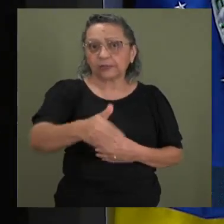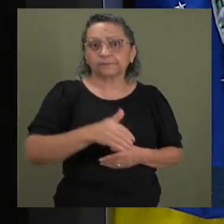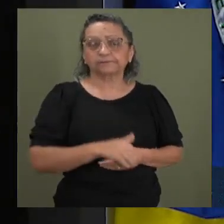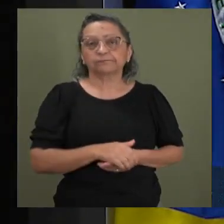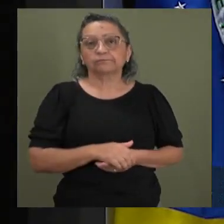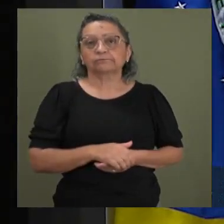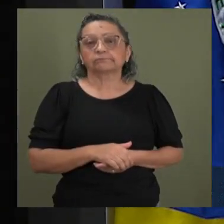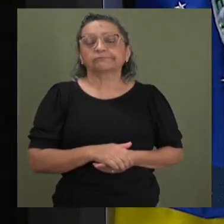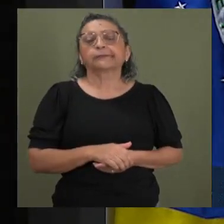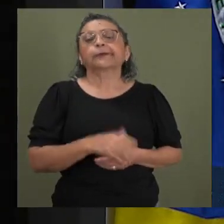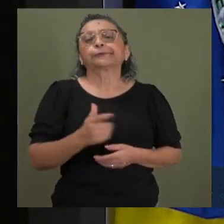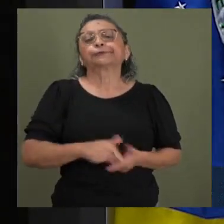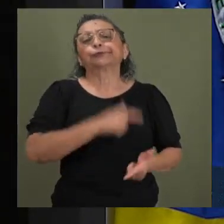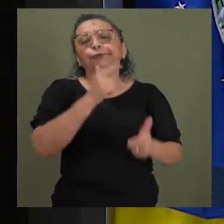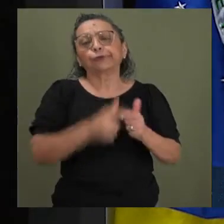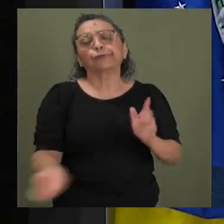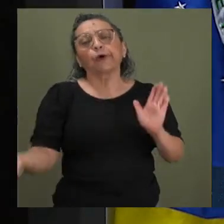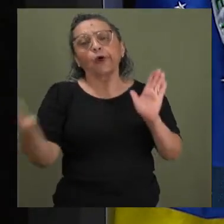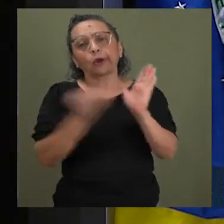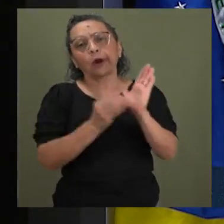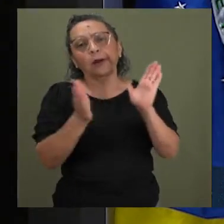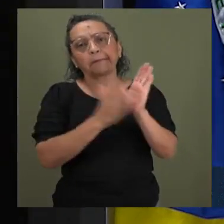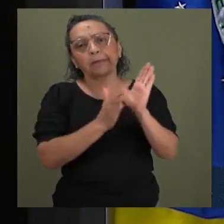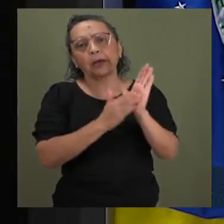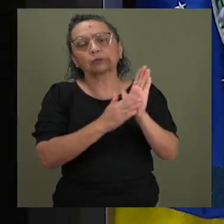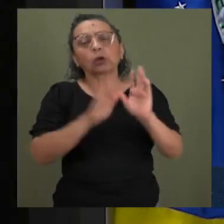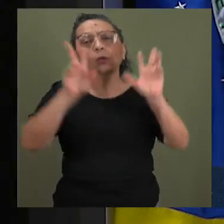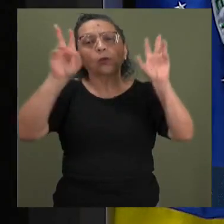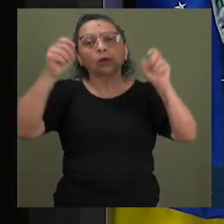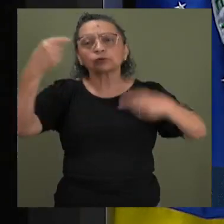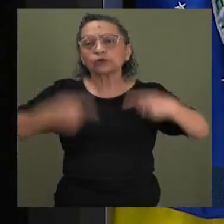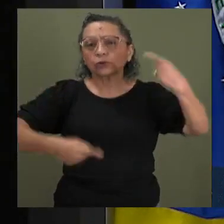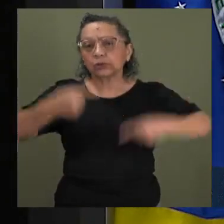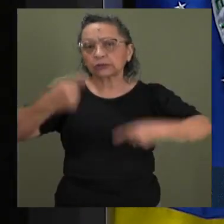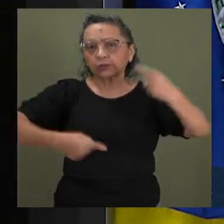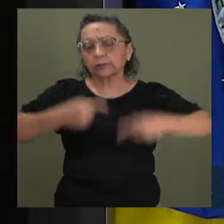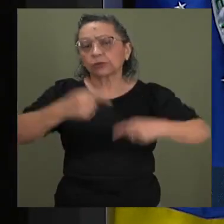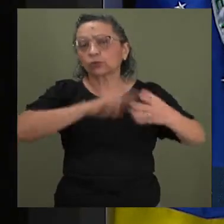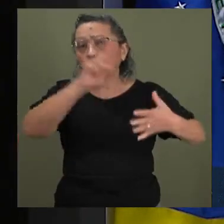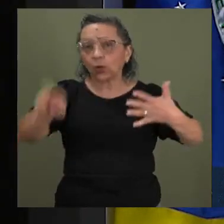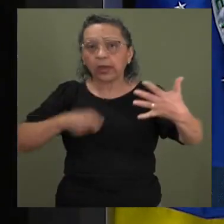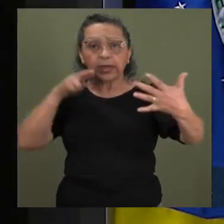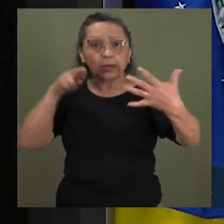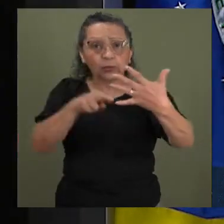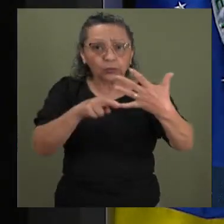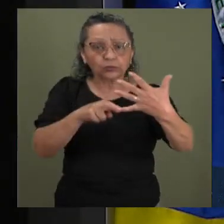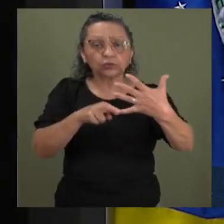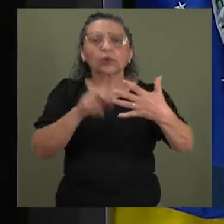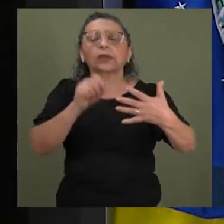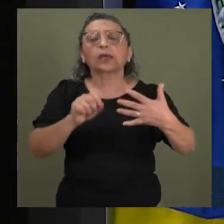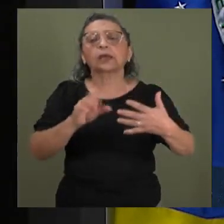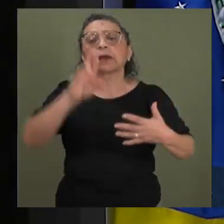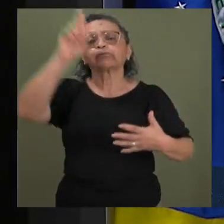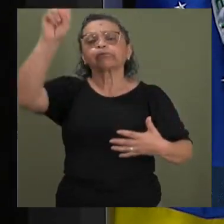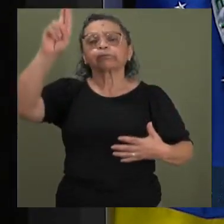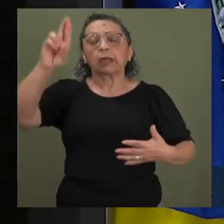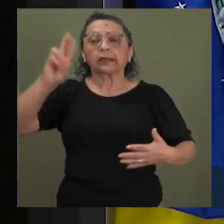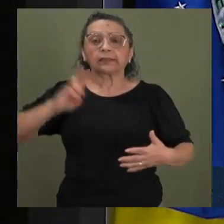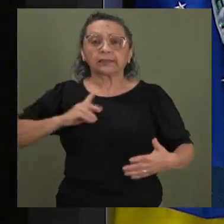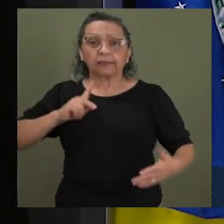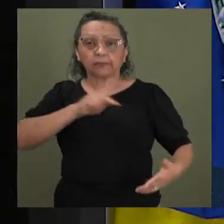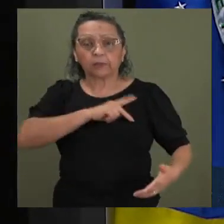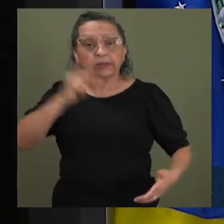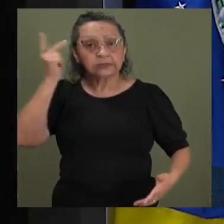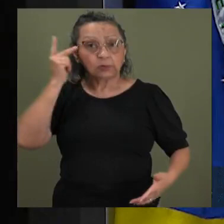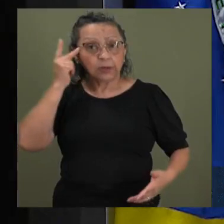volta à pauta o julgamento do recurso extraordinário movido pela Defensoria Pública de São Paulo,